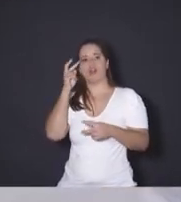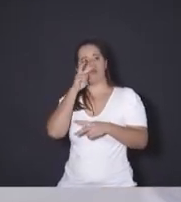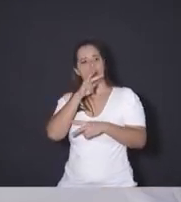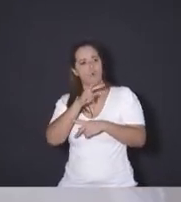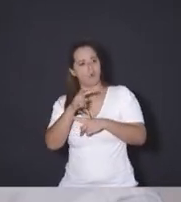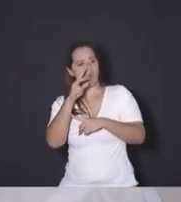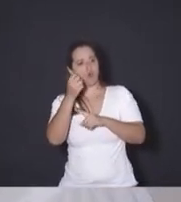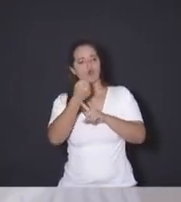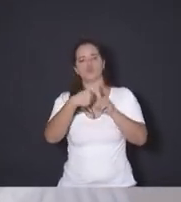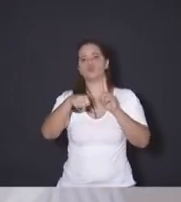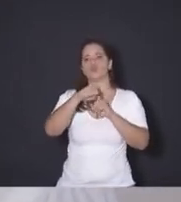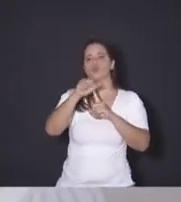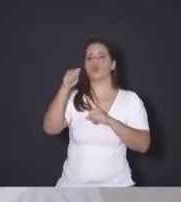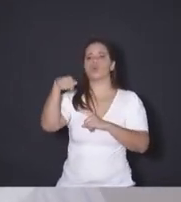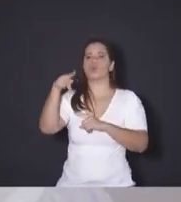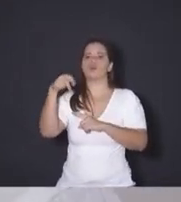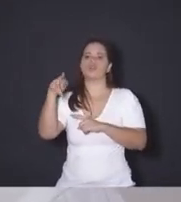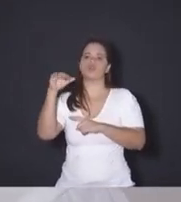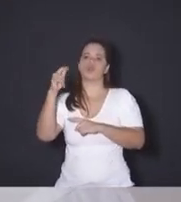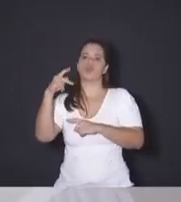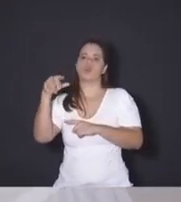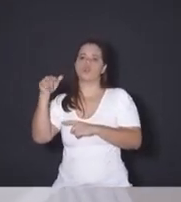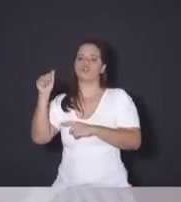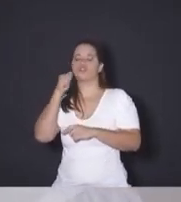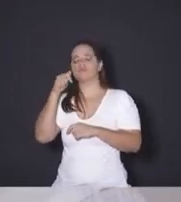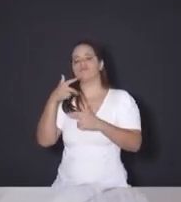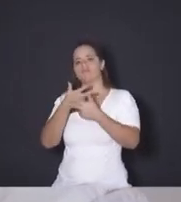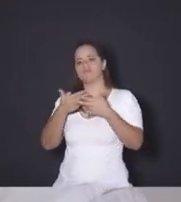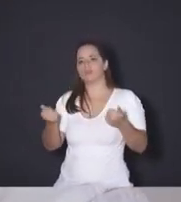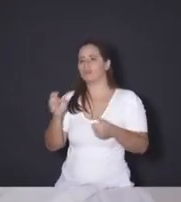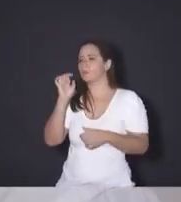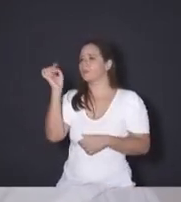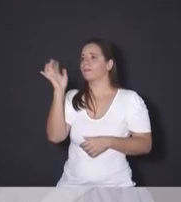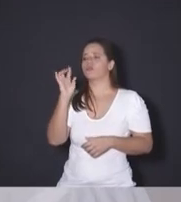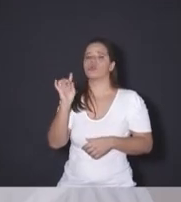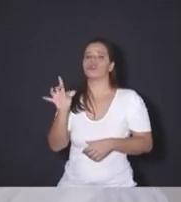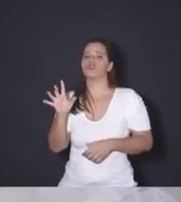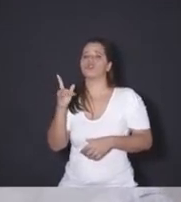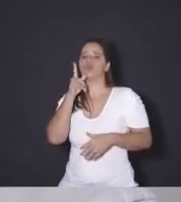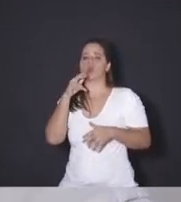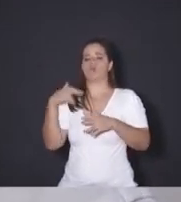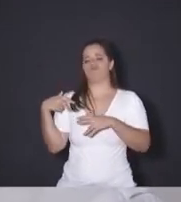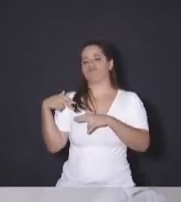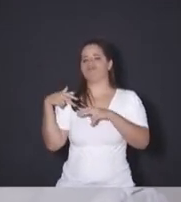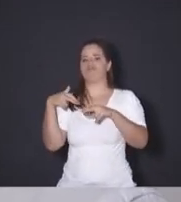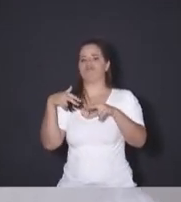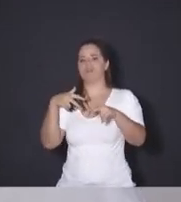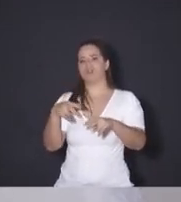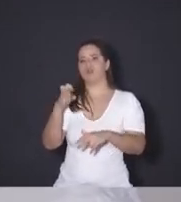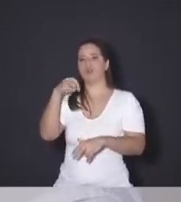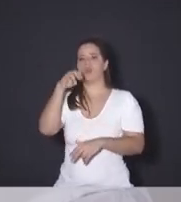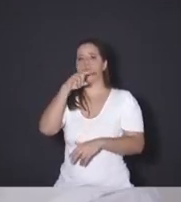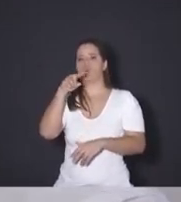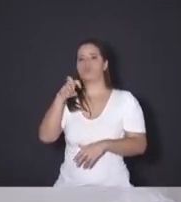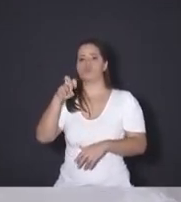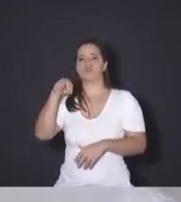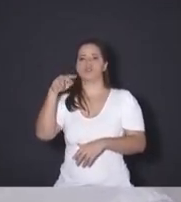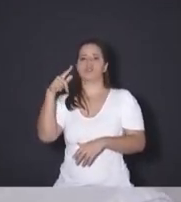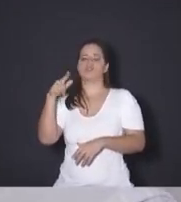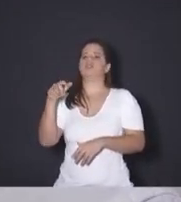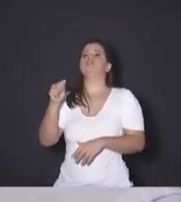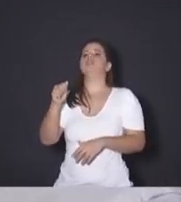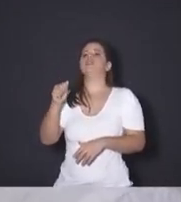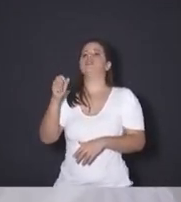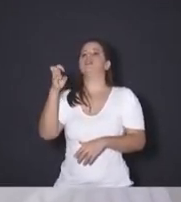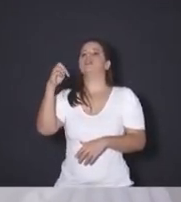mais socioantropológico pra essas coisas do bloco é apenas um desfile de museus a bonito de uma lei